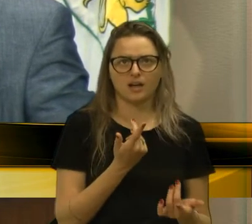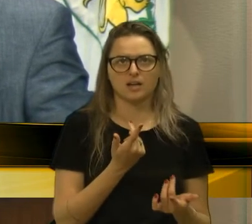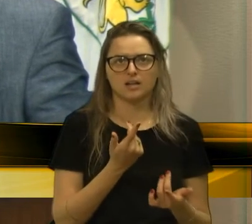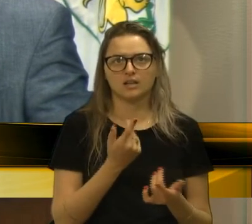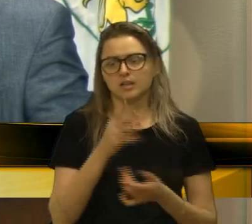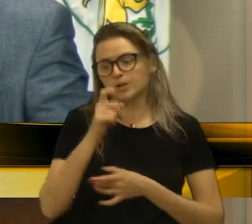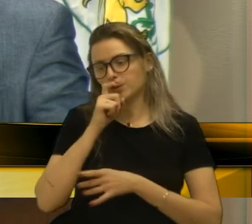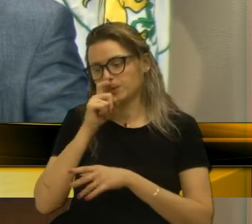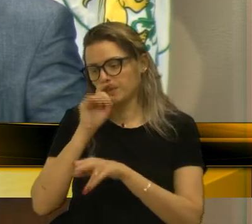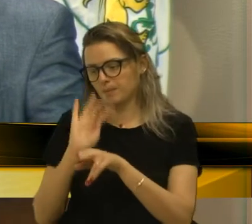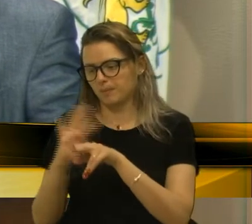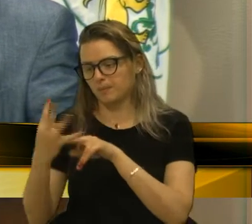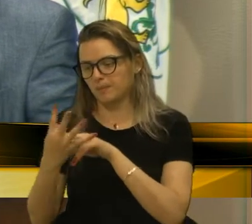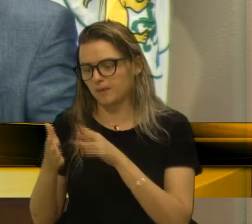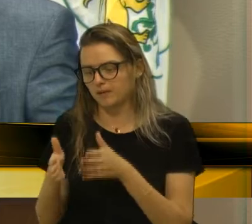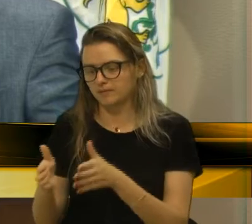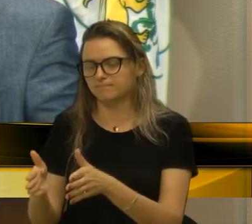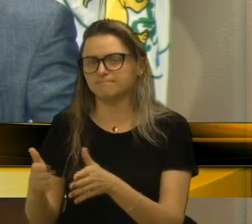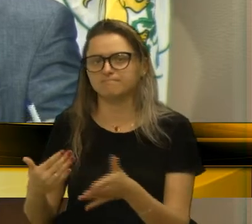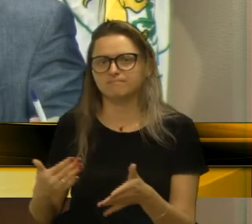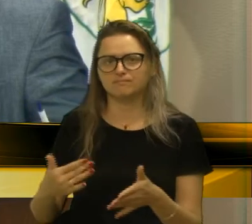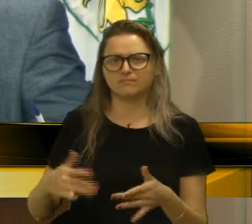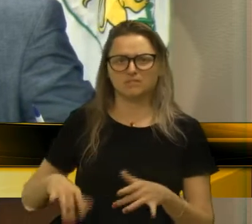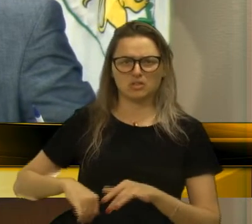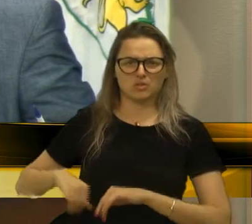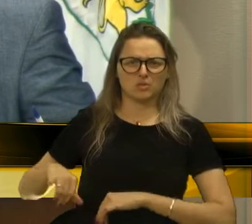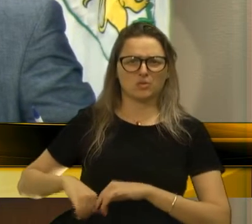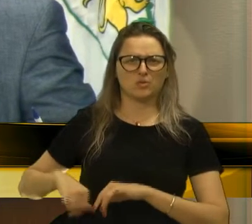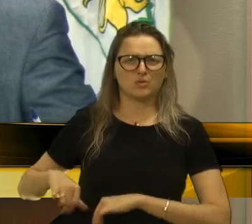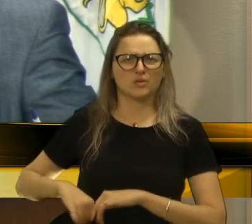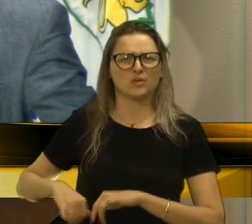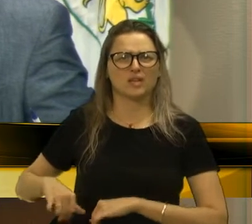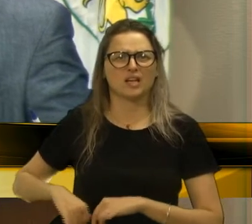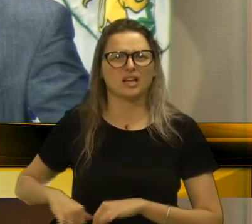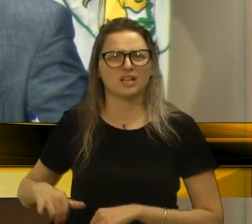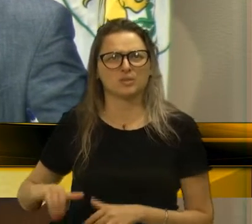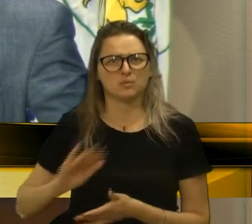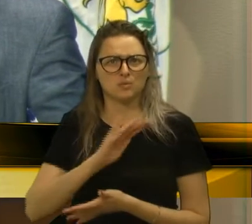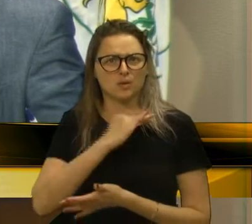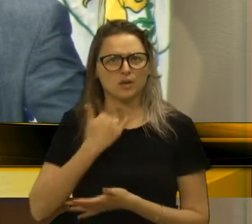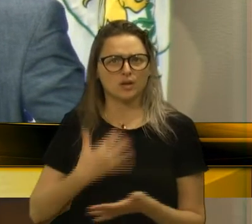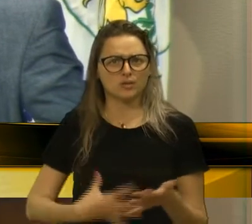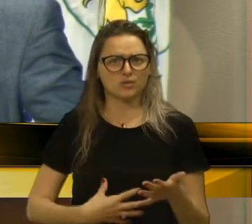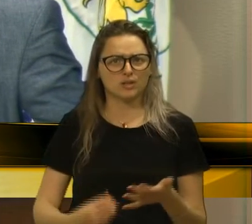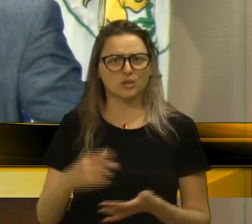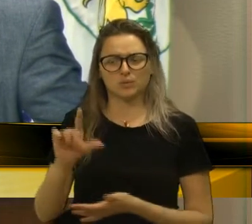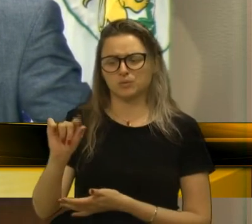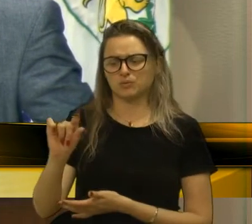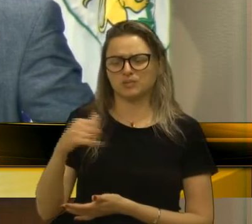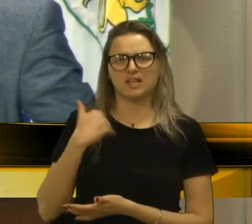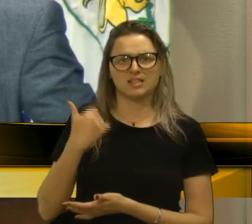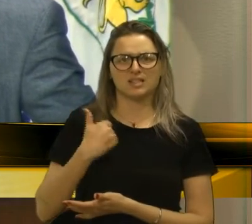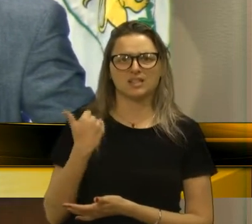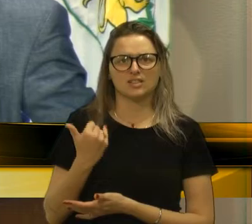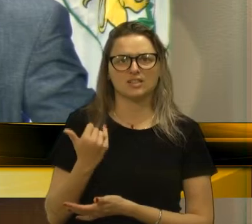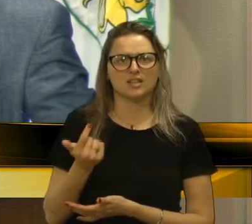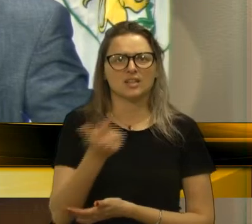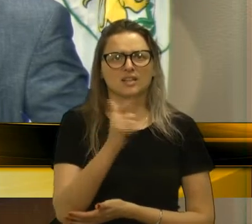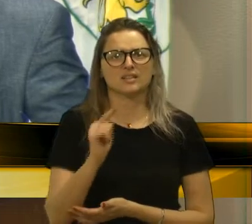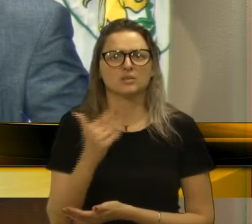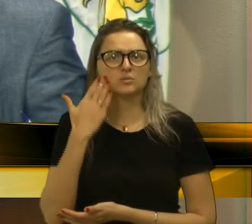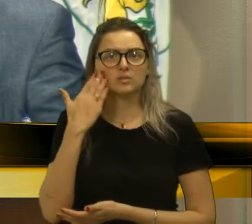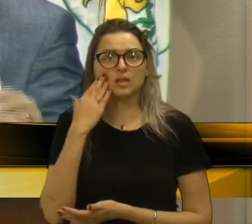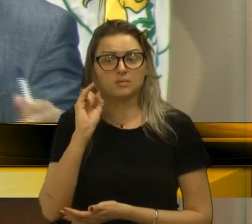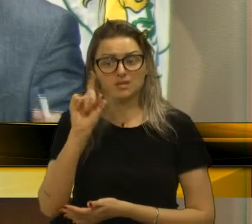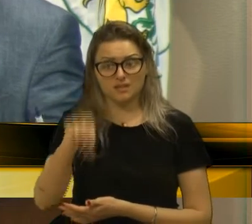enterrou o filho no domingo, sim, com muita dor. A família sentiu a dor da perda de um filho de 10 anos, sem saber se é meningite bacteriana ou